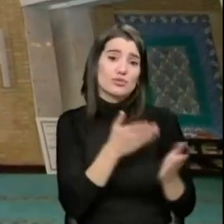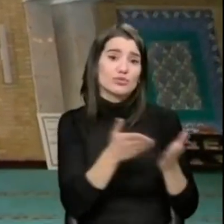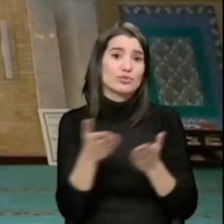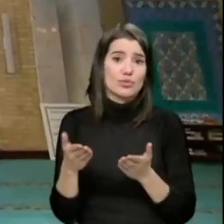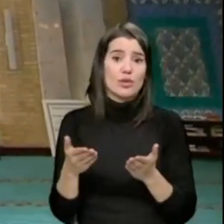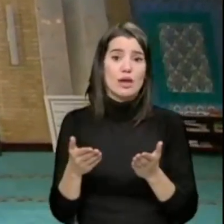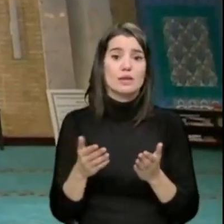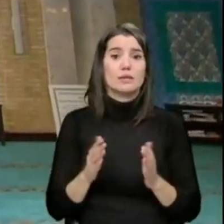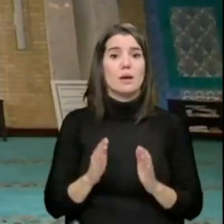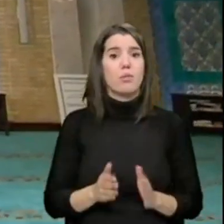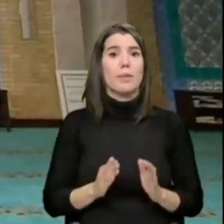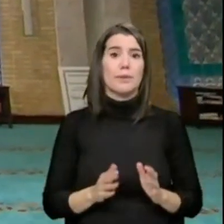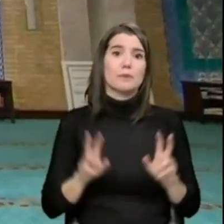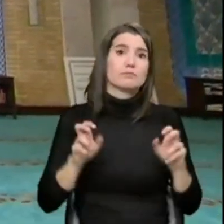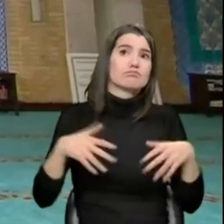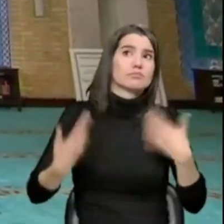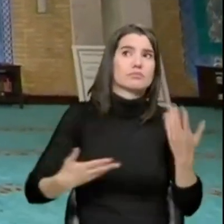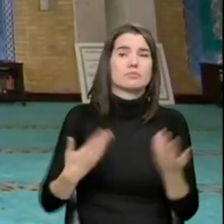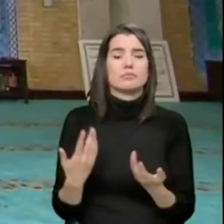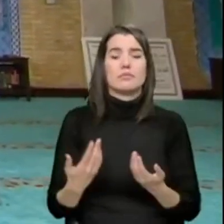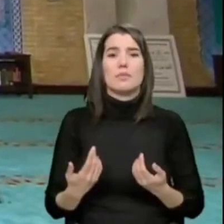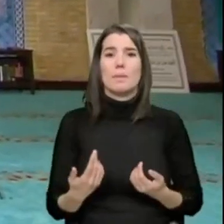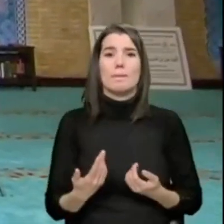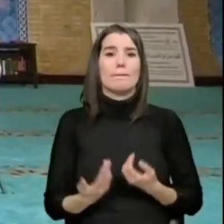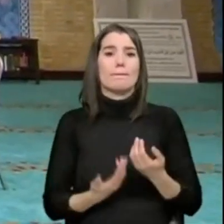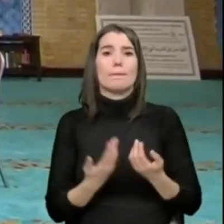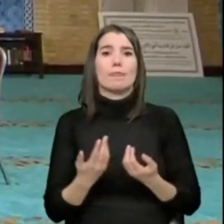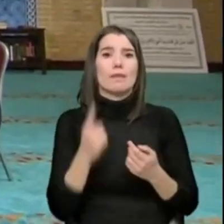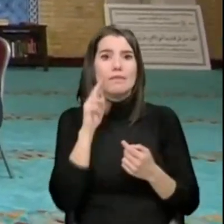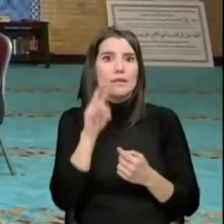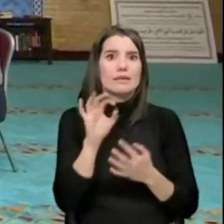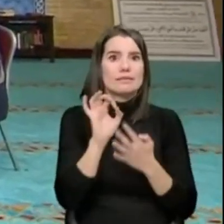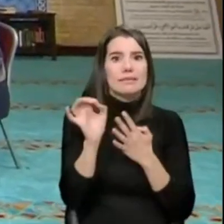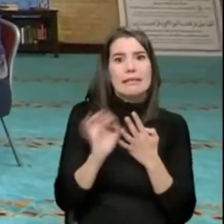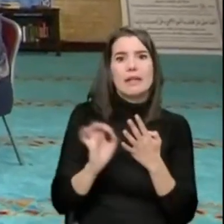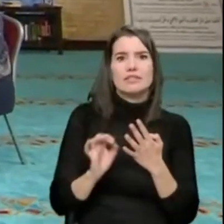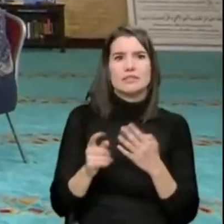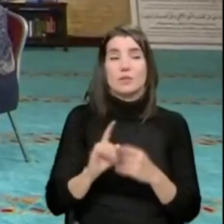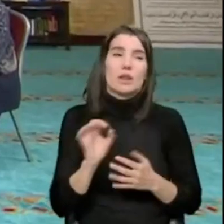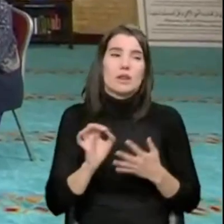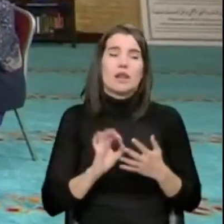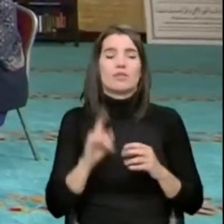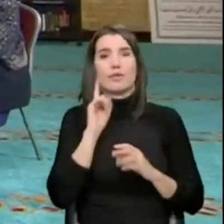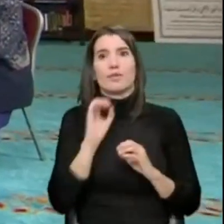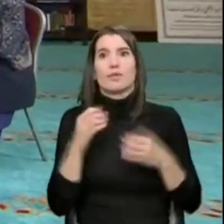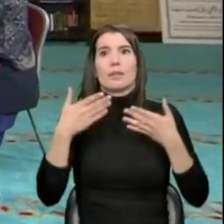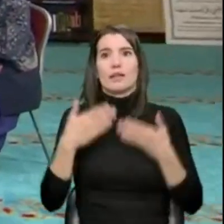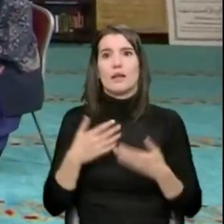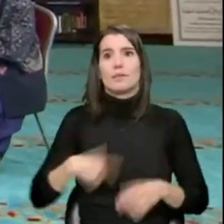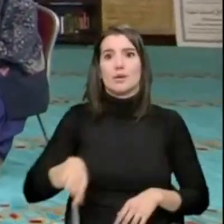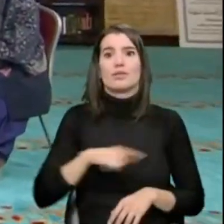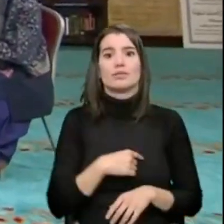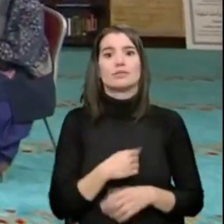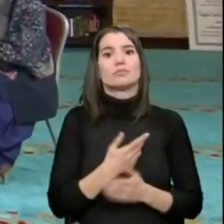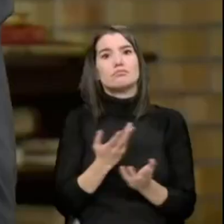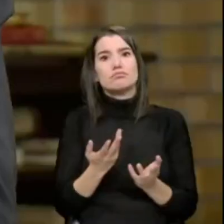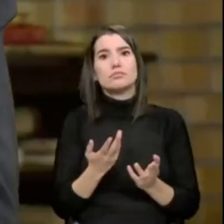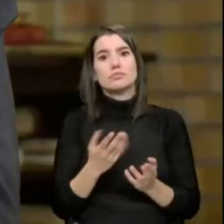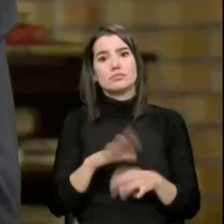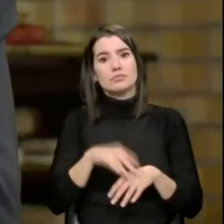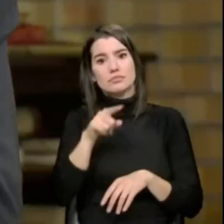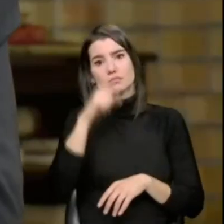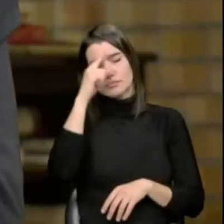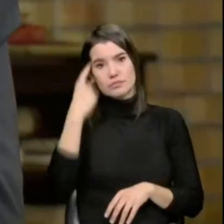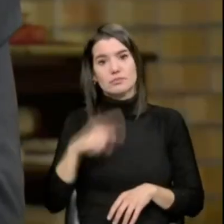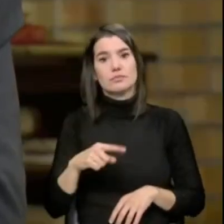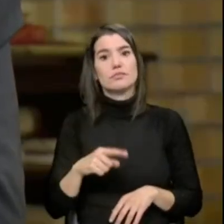sem termos que entrar necessariamente a dizer os detalhes, que não são detalhes, não é? Que são fundamentais para nós e por isso são difíceis da